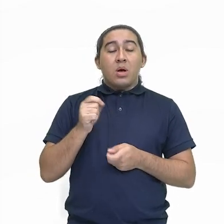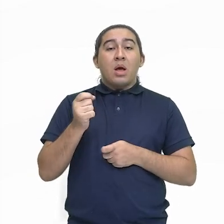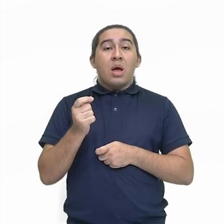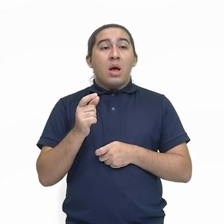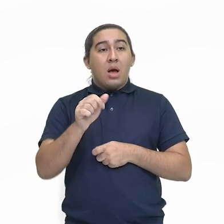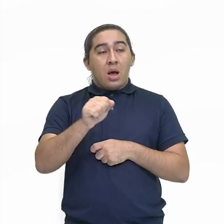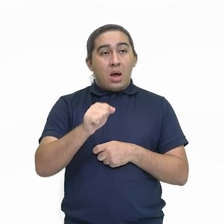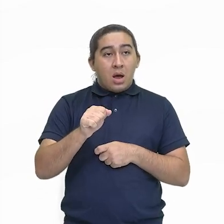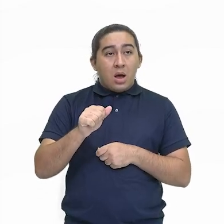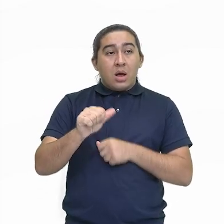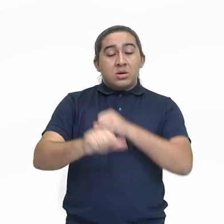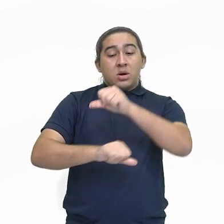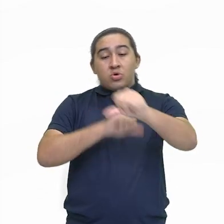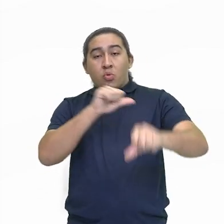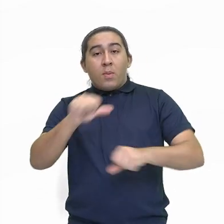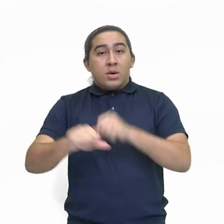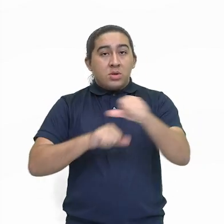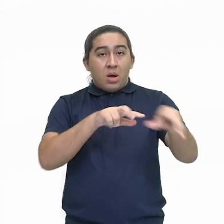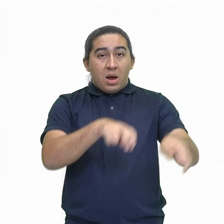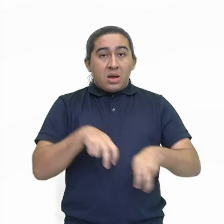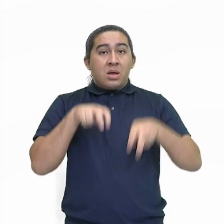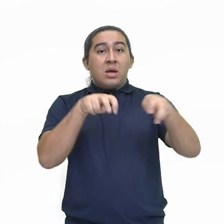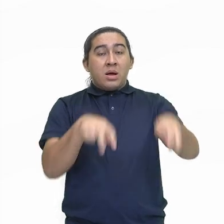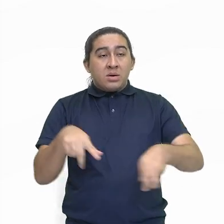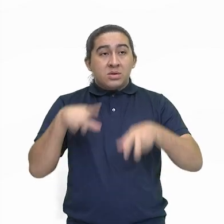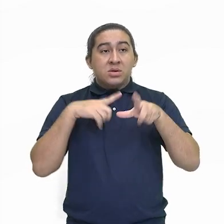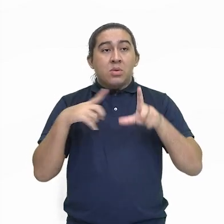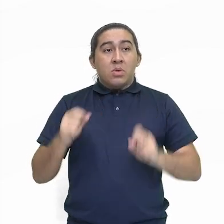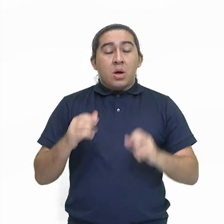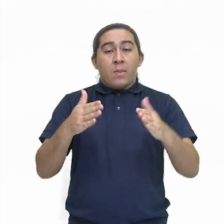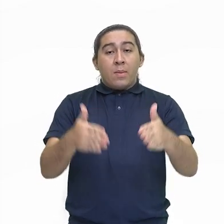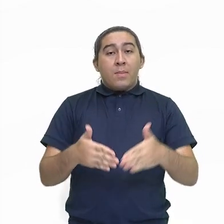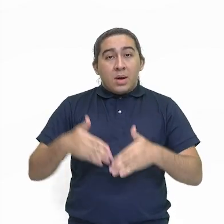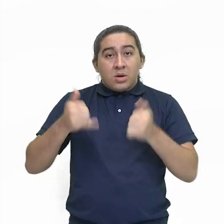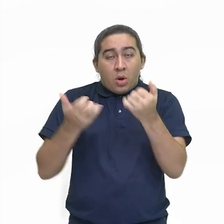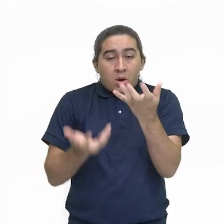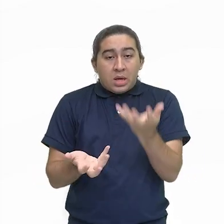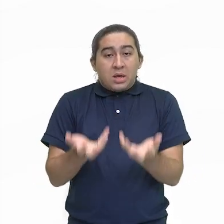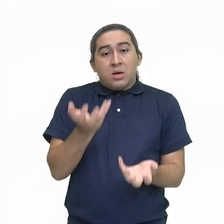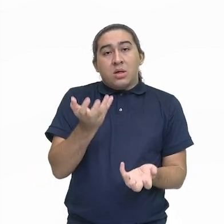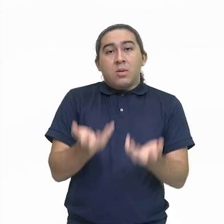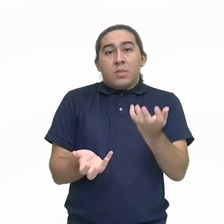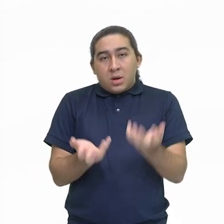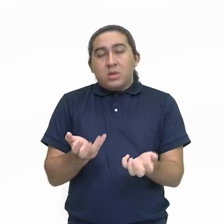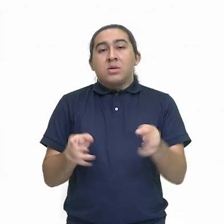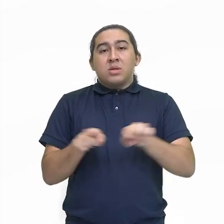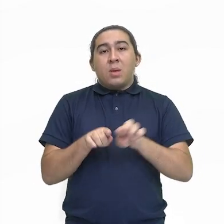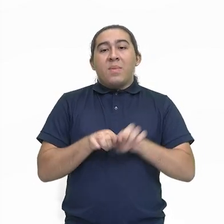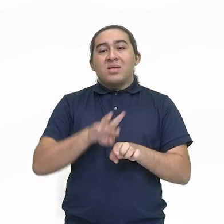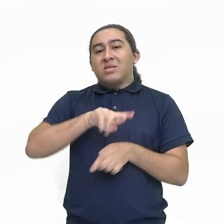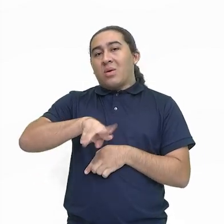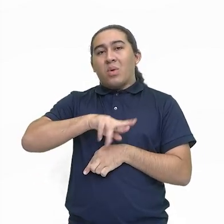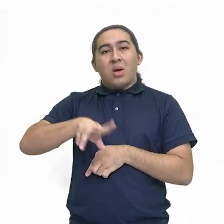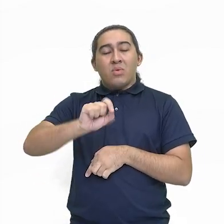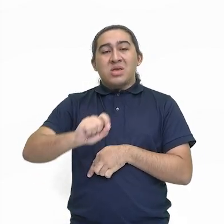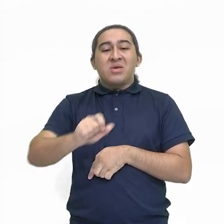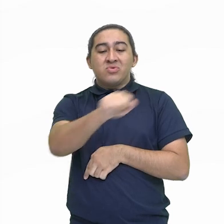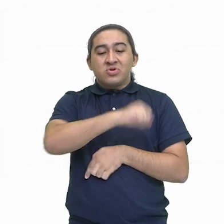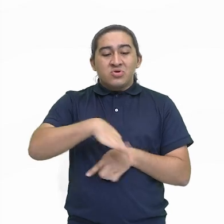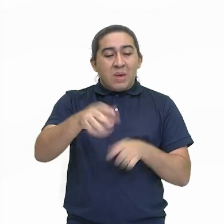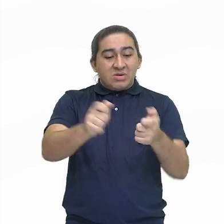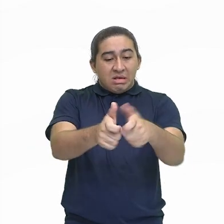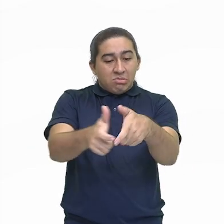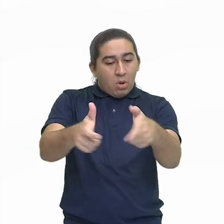organização igualitária ali das terras, né, para a produção de maneira mais equilibrada, né, e não terrenos